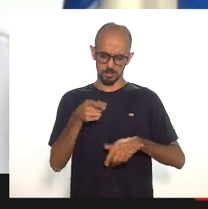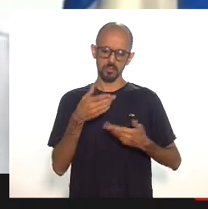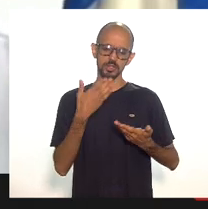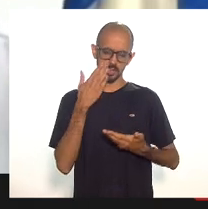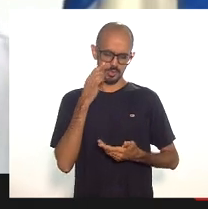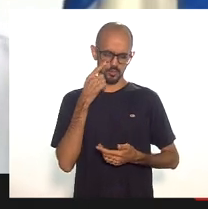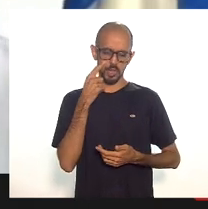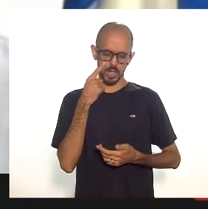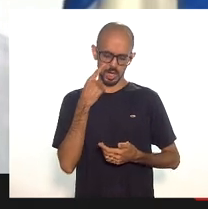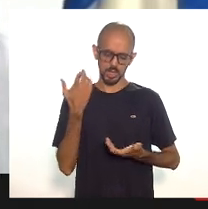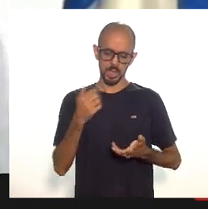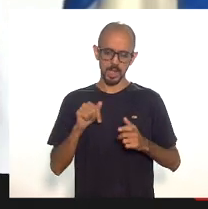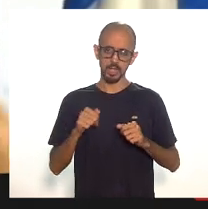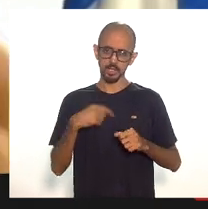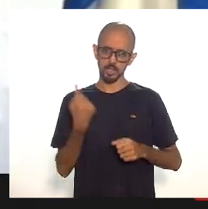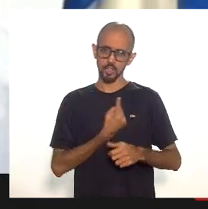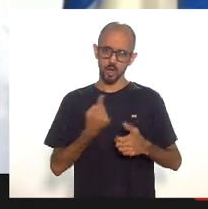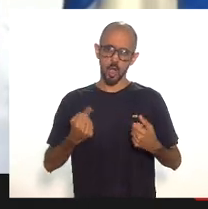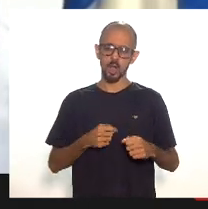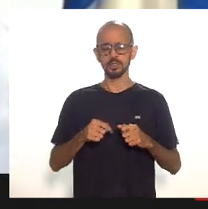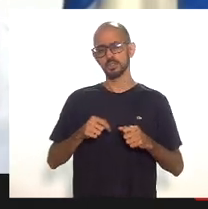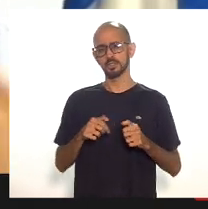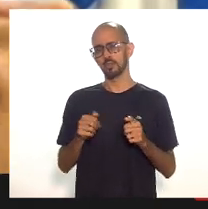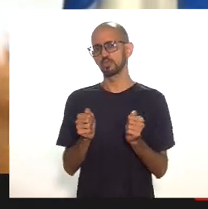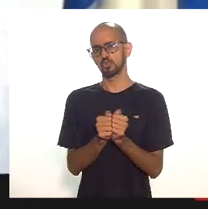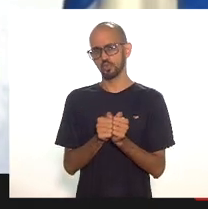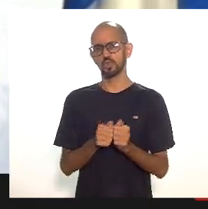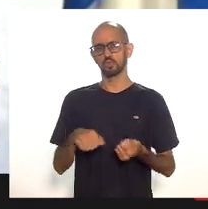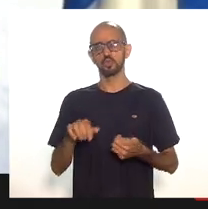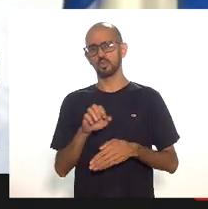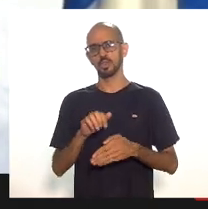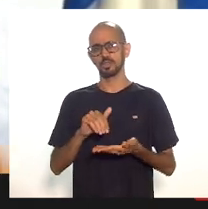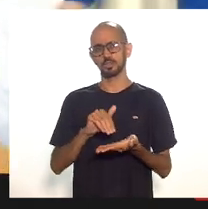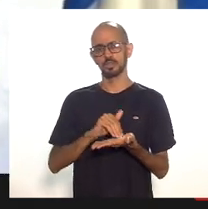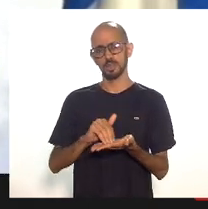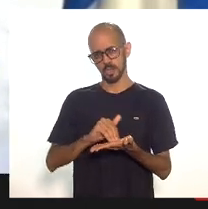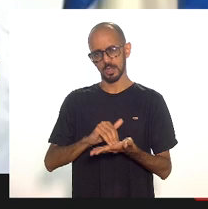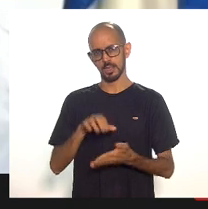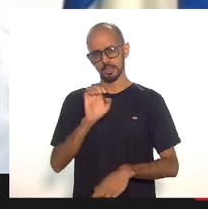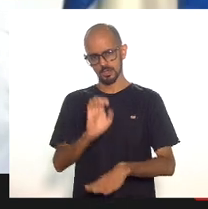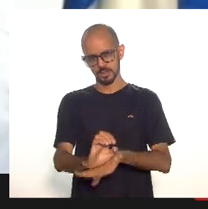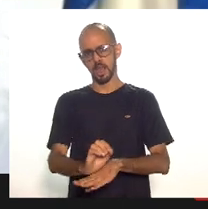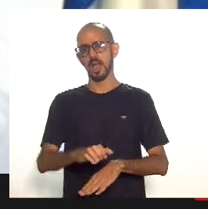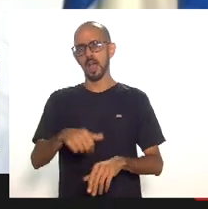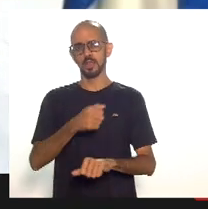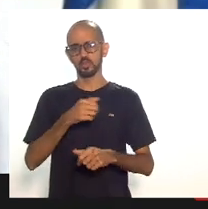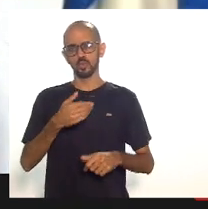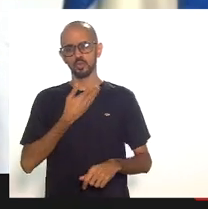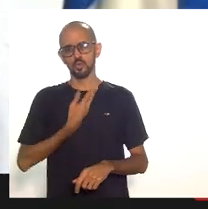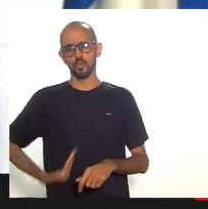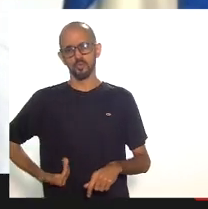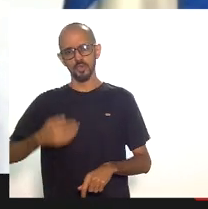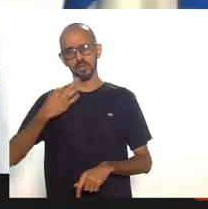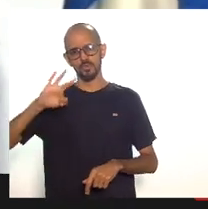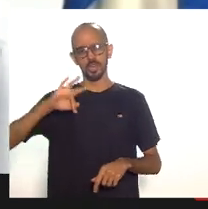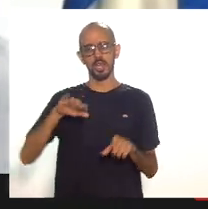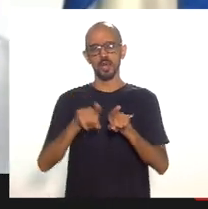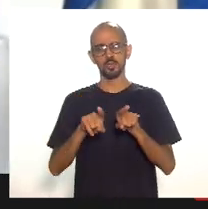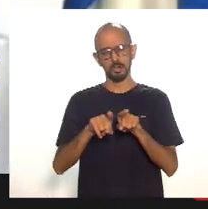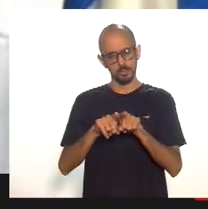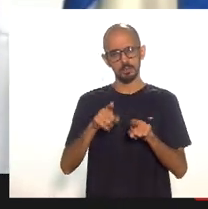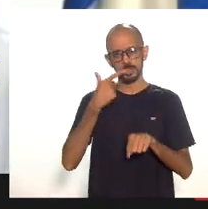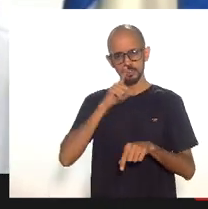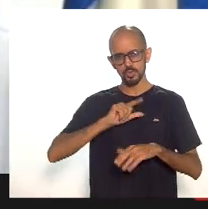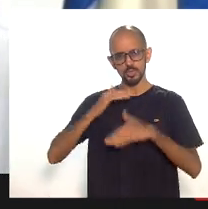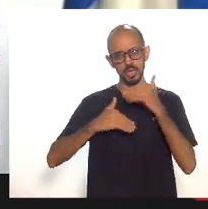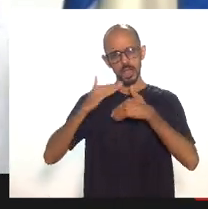conta aí com a colaboração, obviamente, da Secretaria de Estado, dos hospitais universitários, do governo federal, que a gente possa avançar ainda